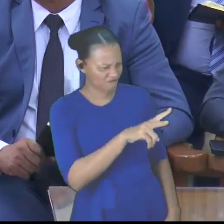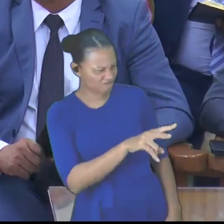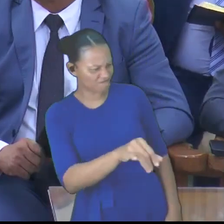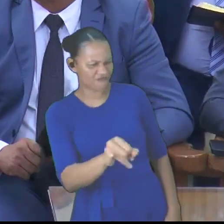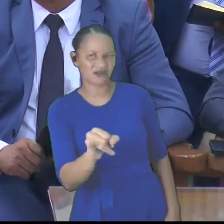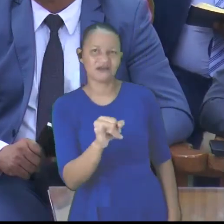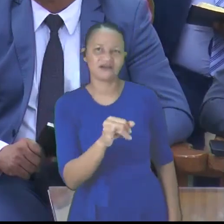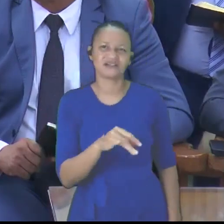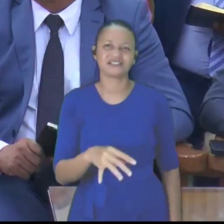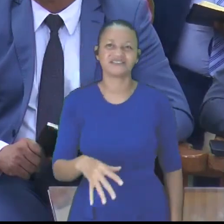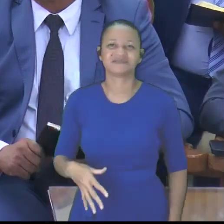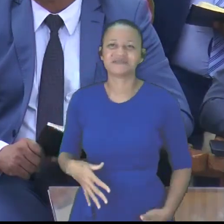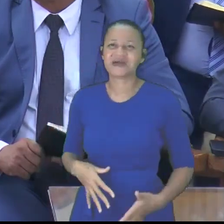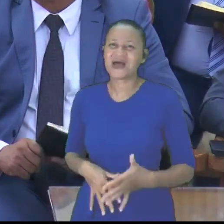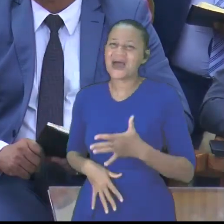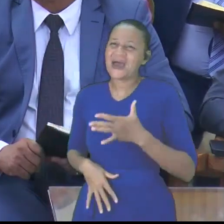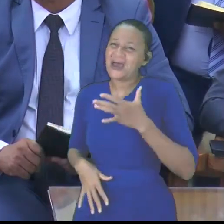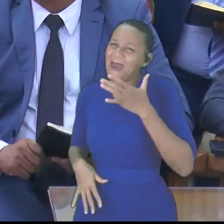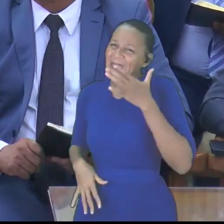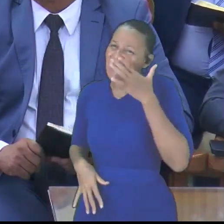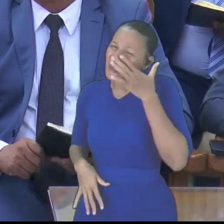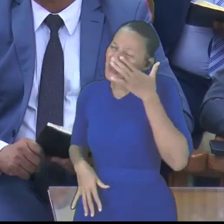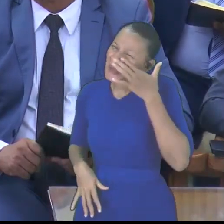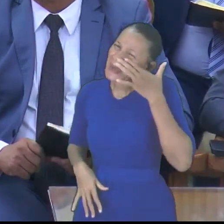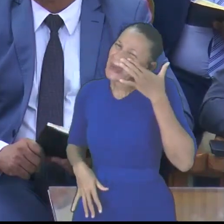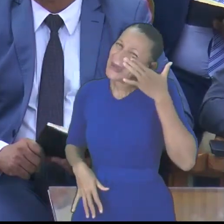quê. Aí as pessoas...